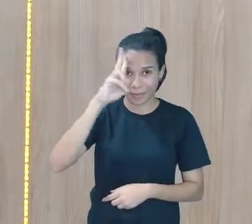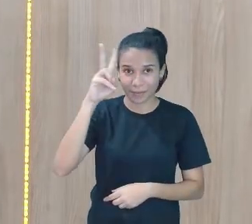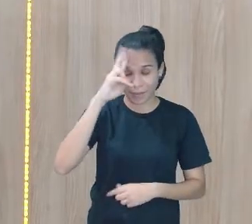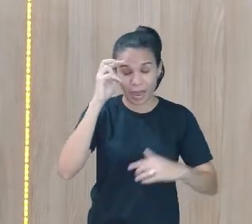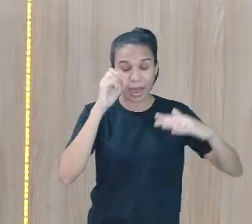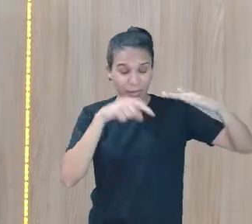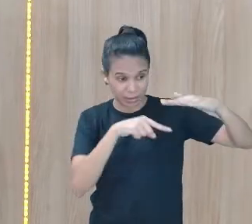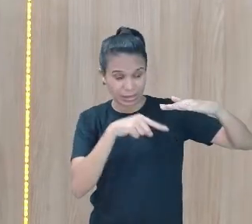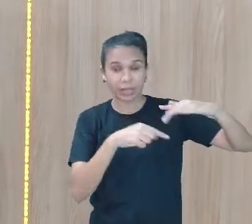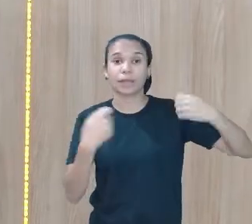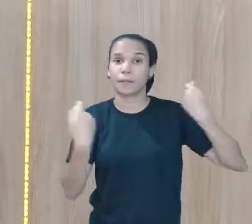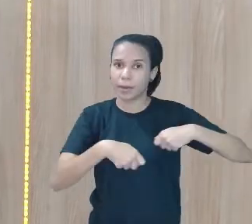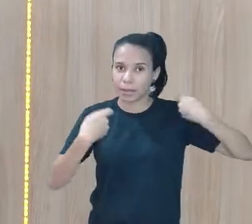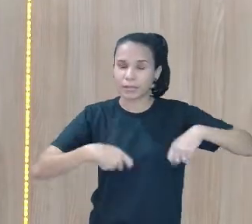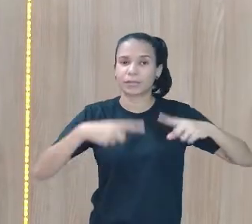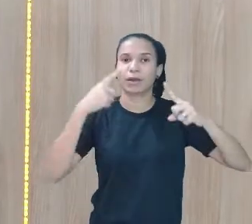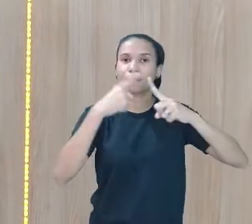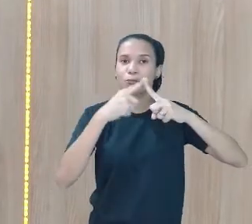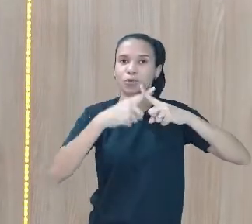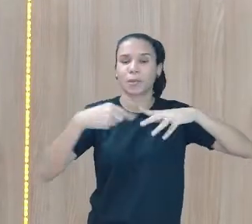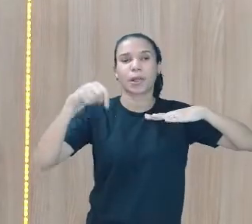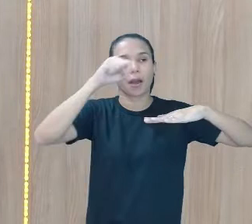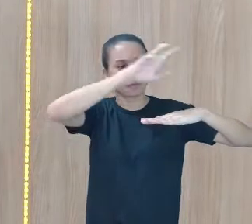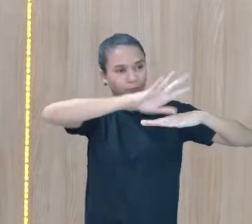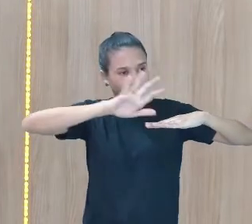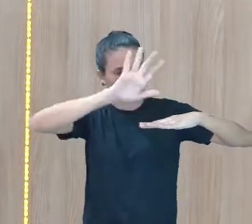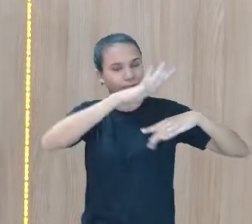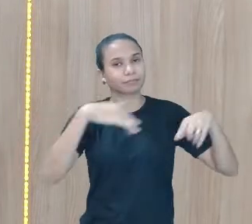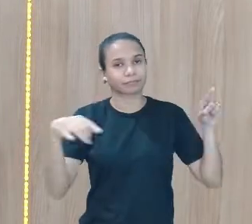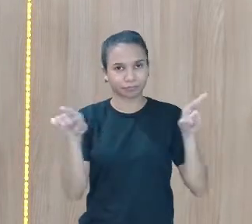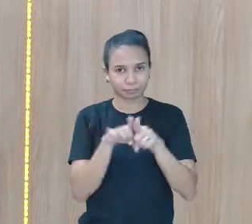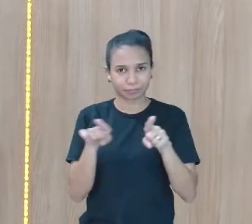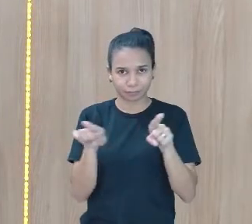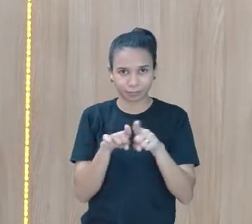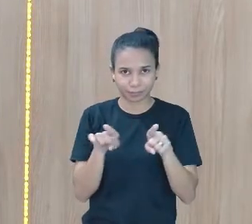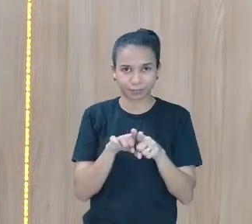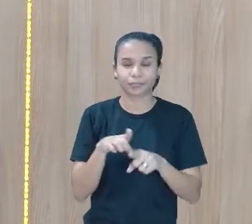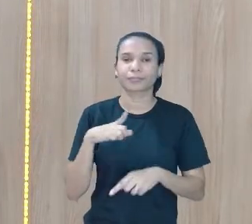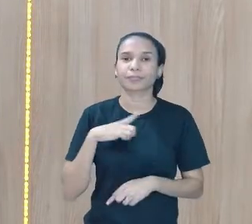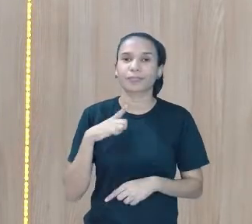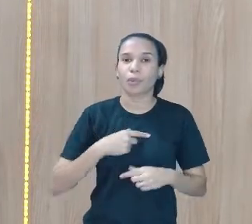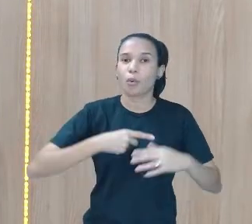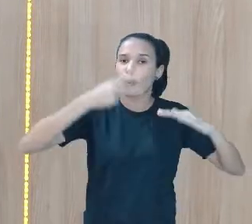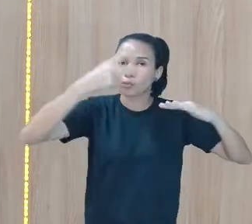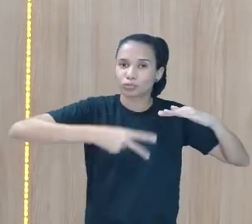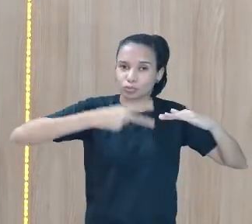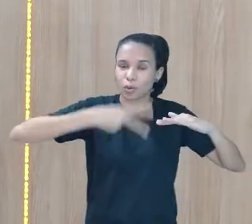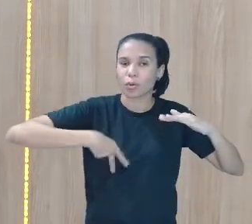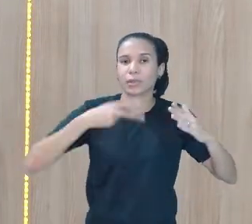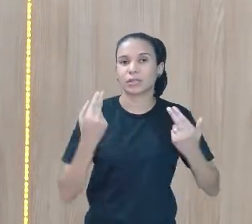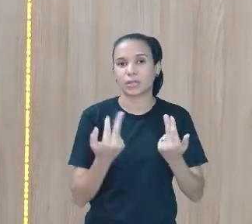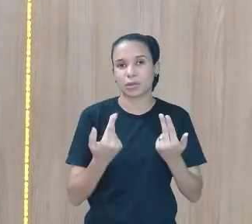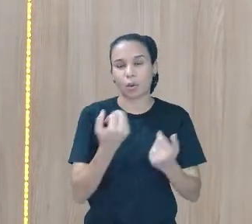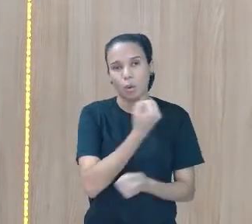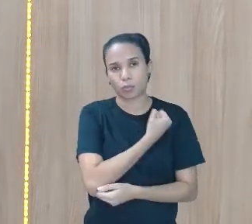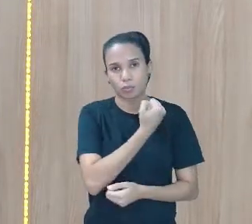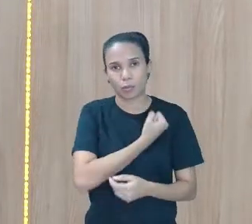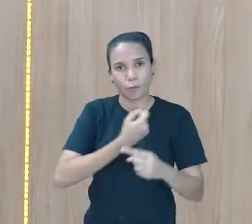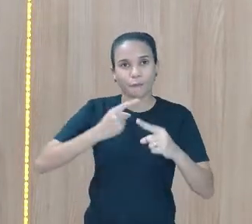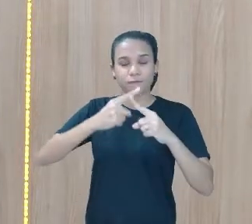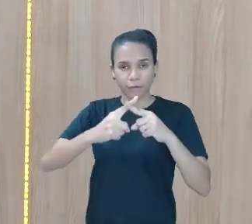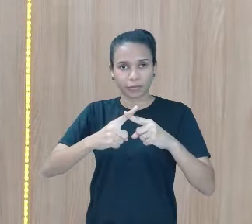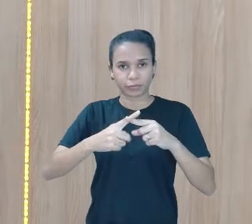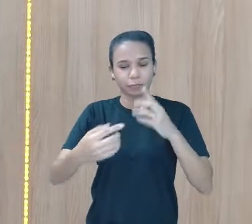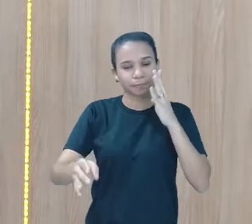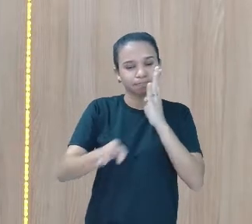que eu multiplico o número de cima, o numerador, e o número de baixo, o denominador, sempre pelo mesmo número,